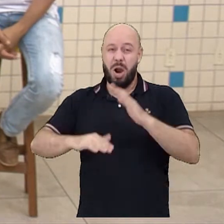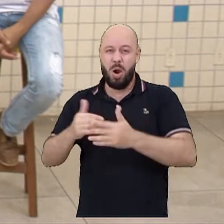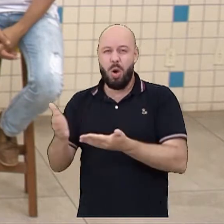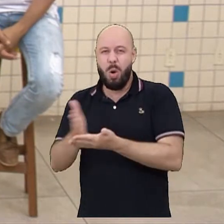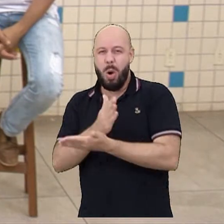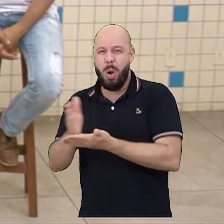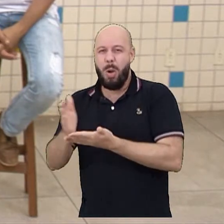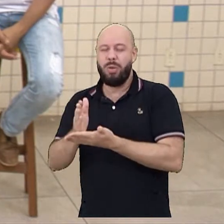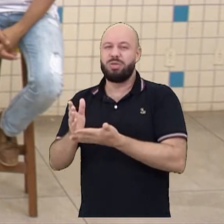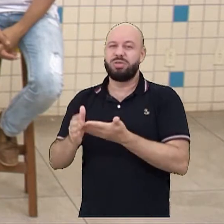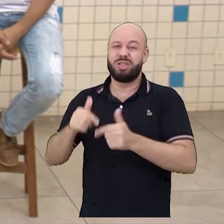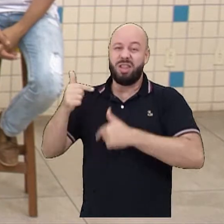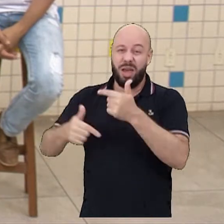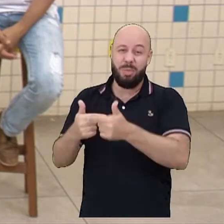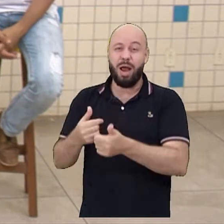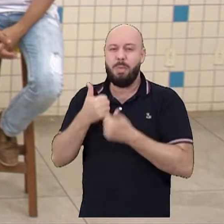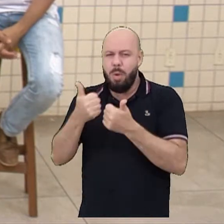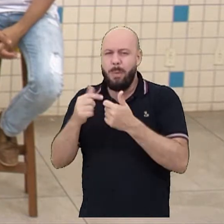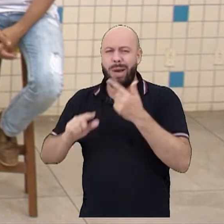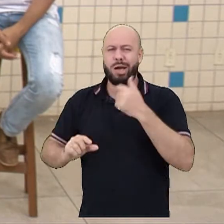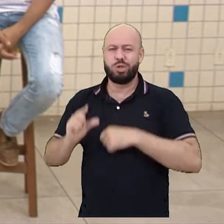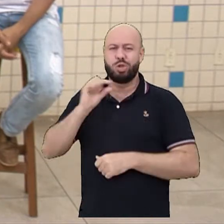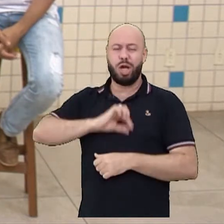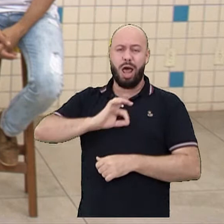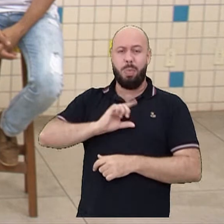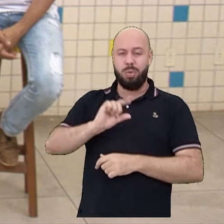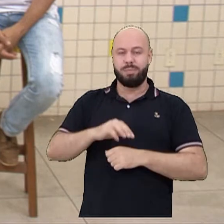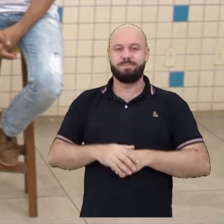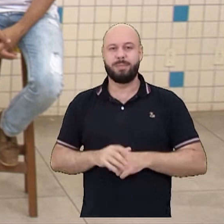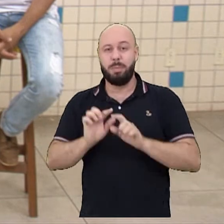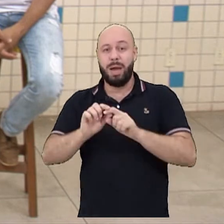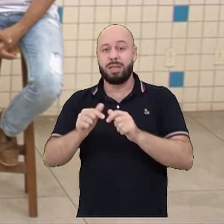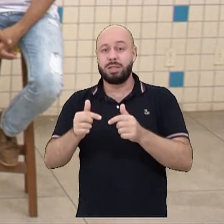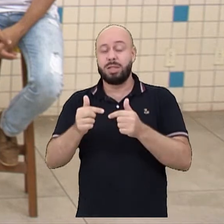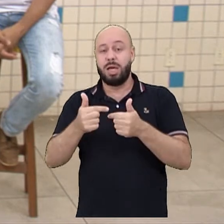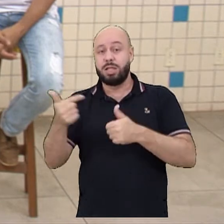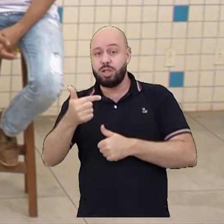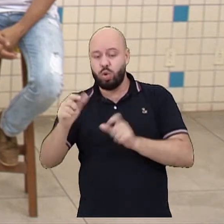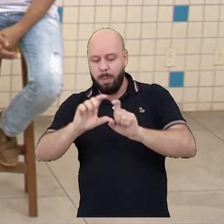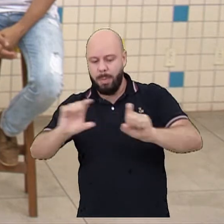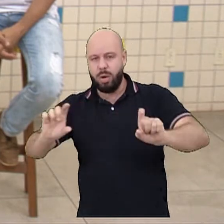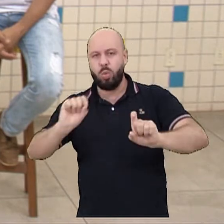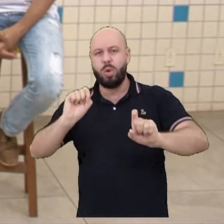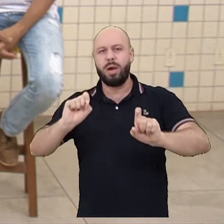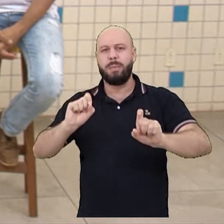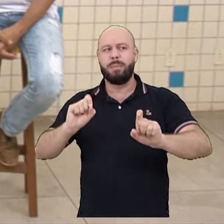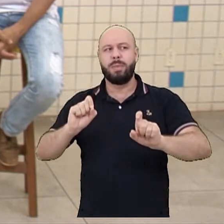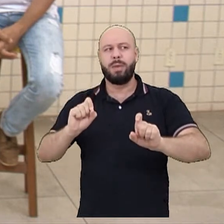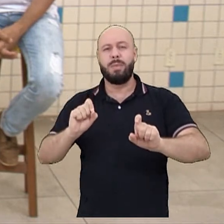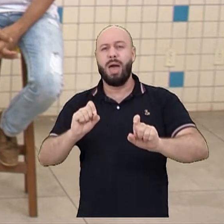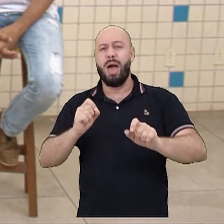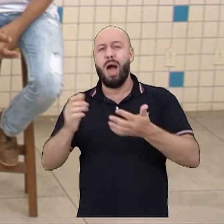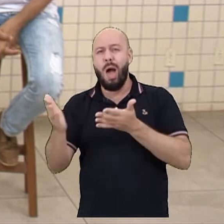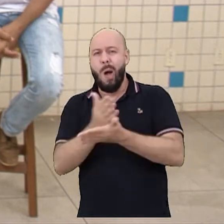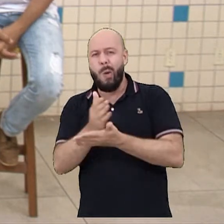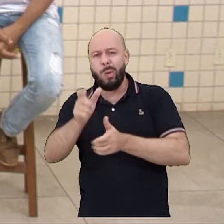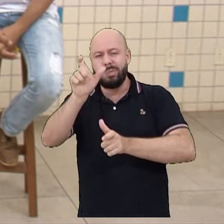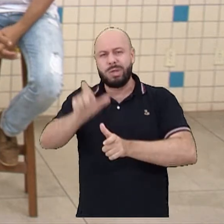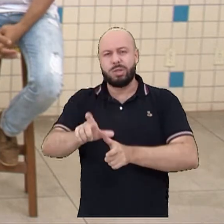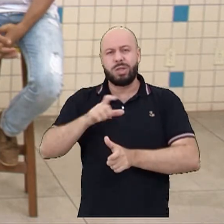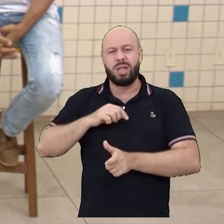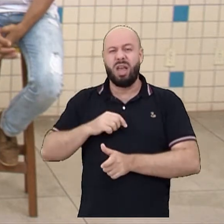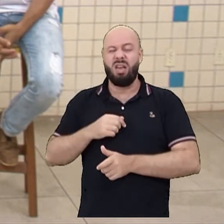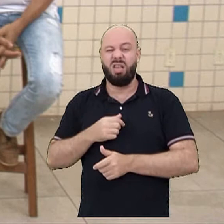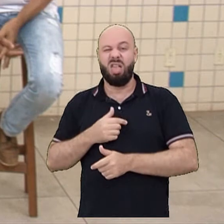bom, mas o salário nem tanto. Já na segunda oração, ele diz o seguinte, que para algumas pessoas o trabalho é